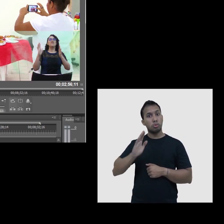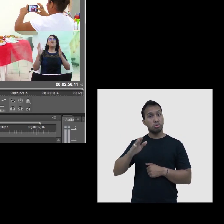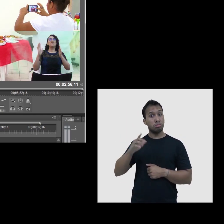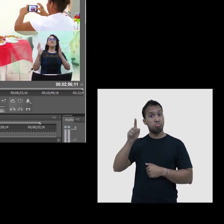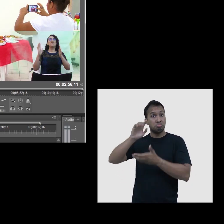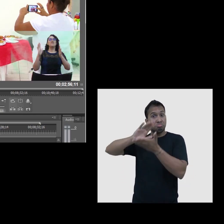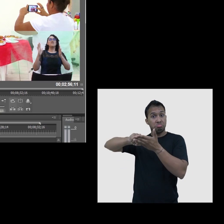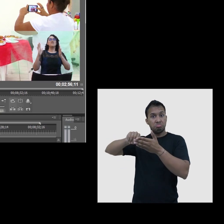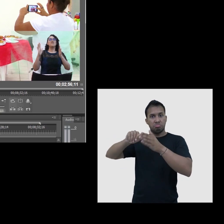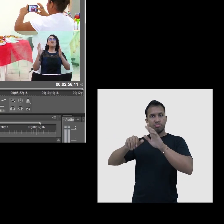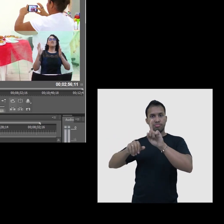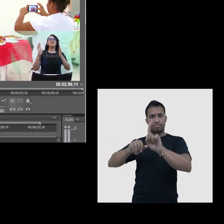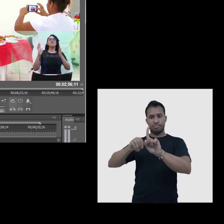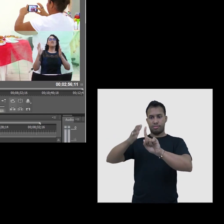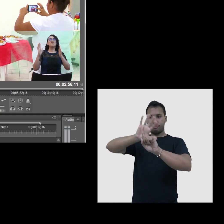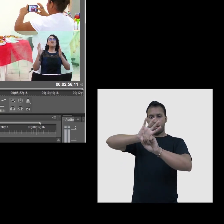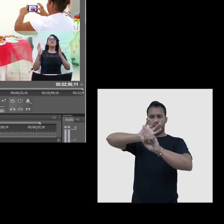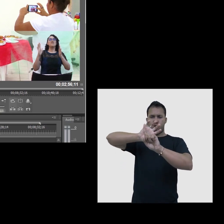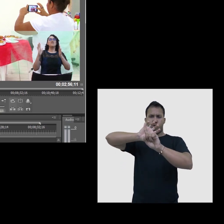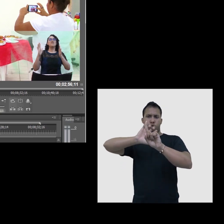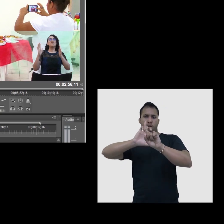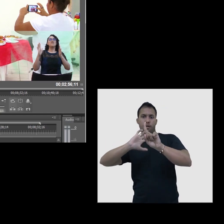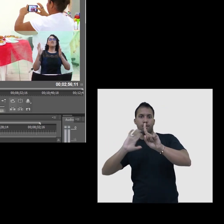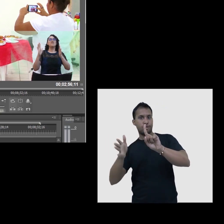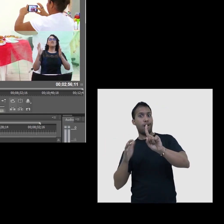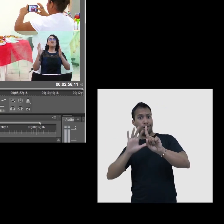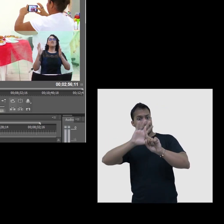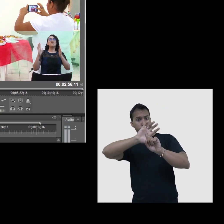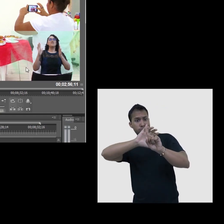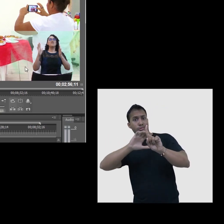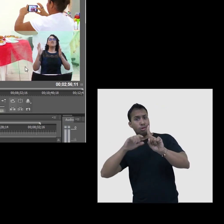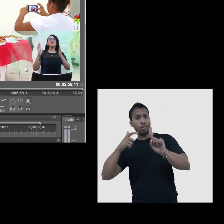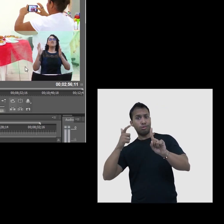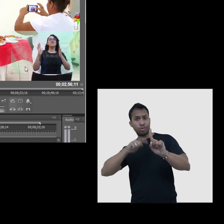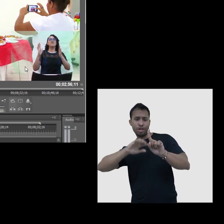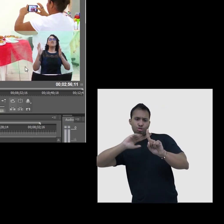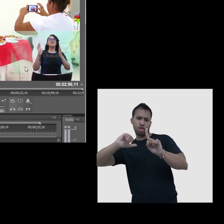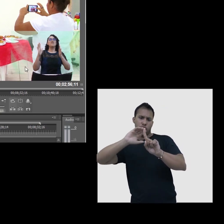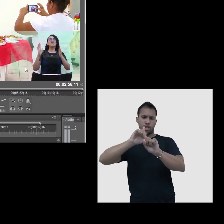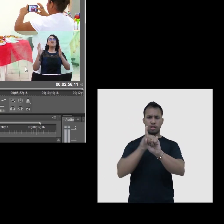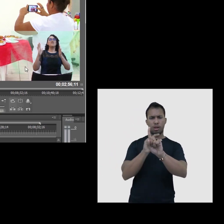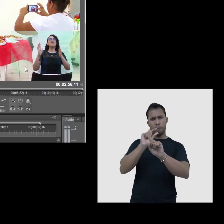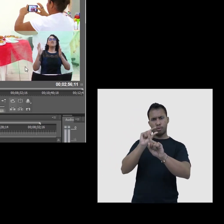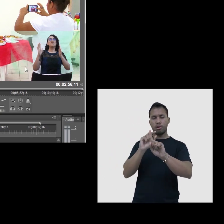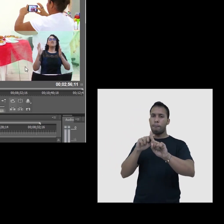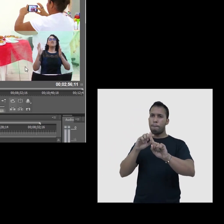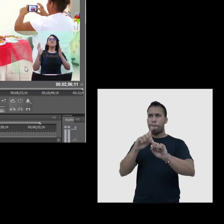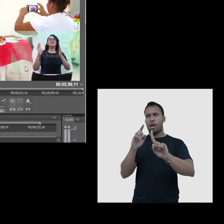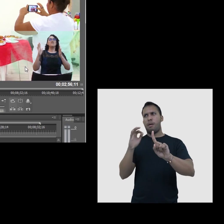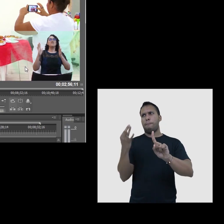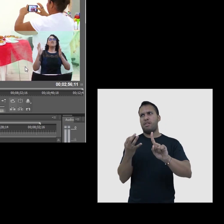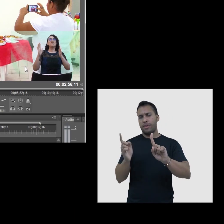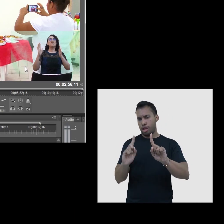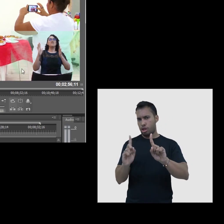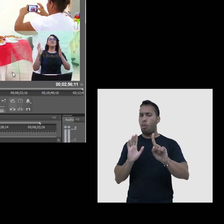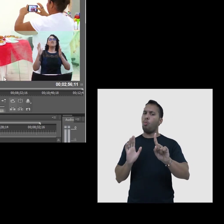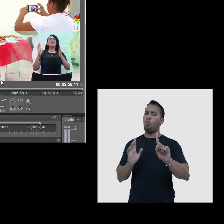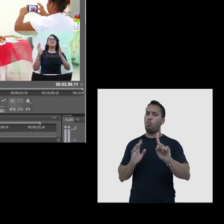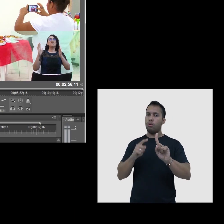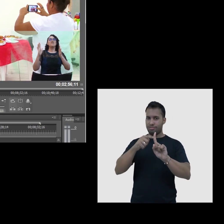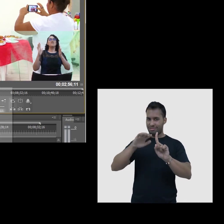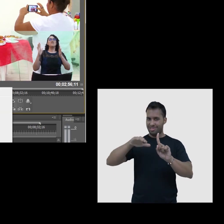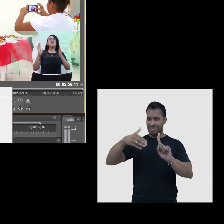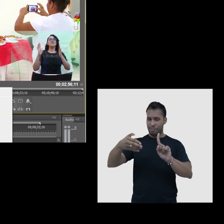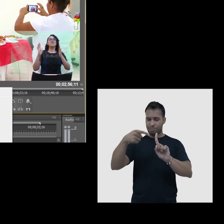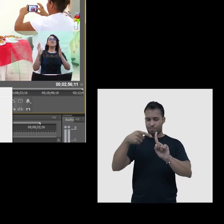Selecionei. A gente percebe aqui que ele já retirou bastante desse fundo, mas não ficou perfeito. Eu vou aqui